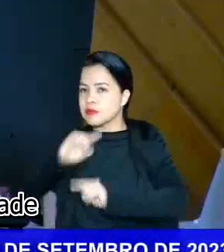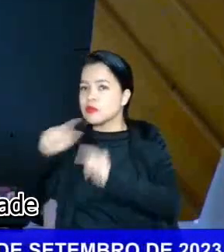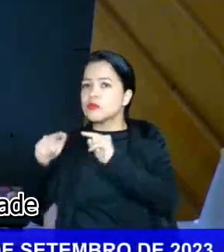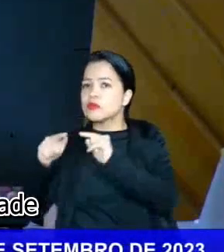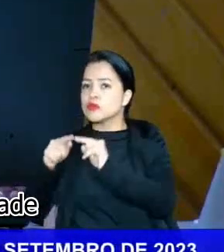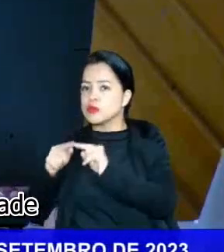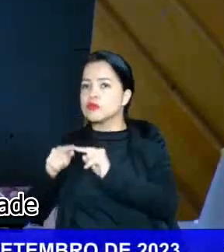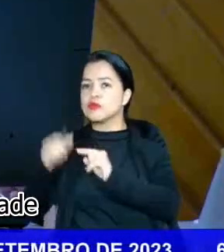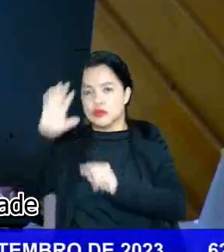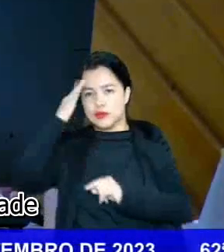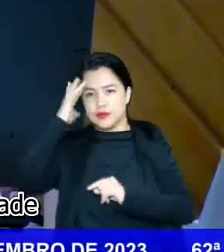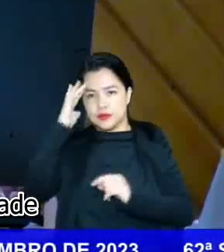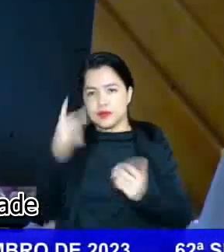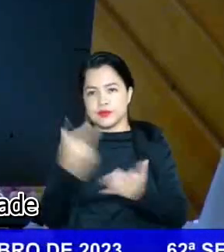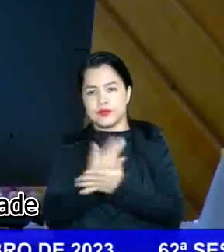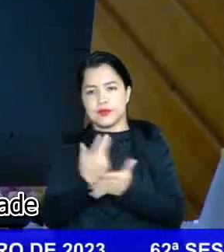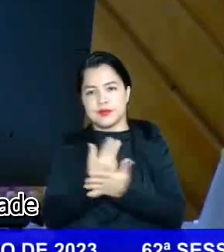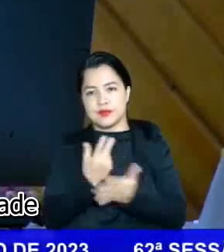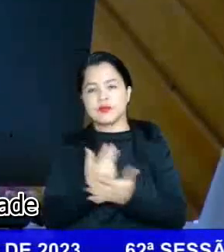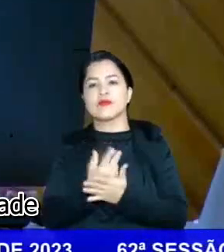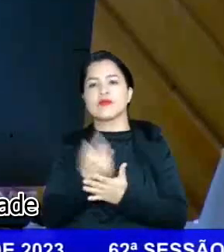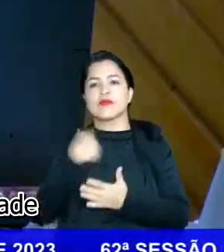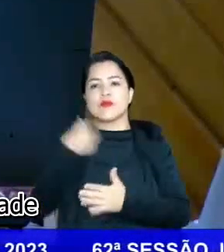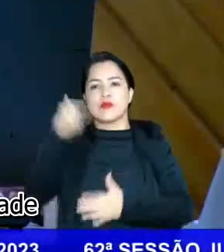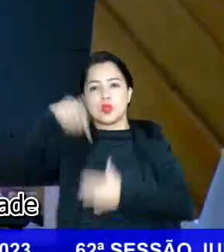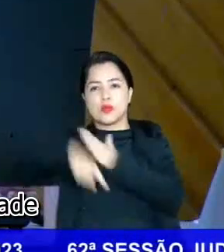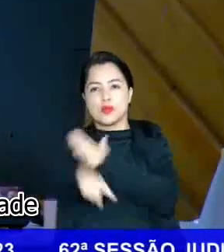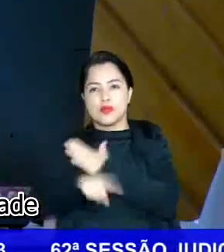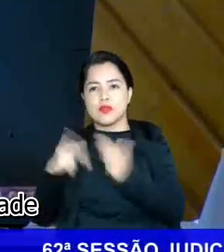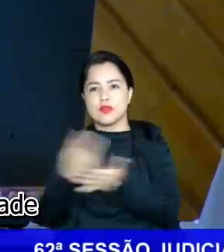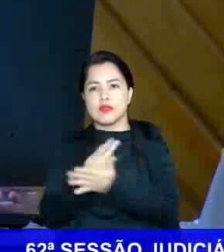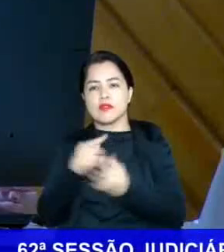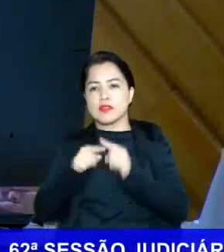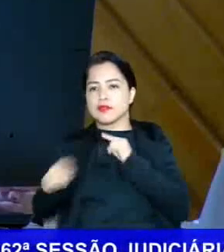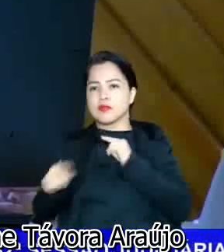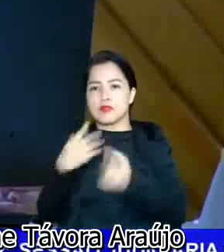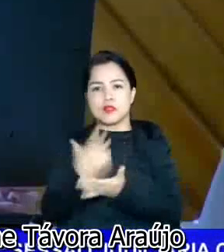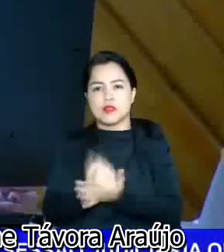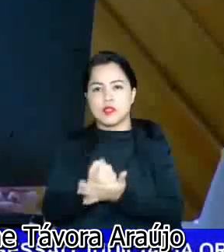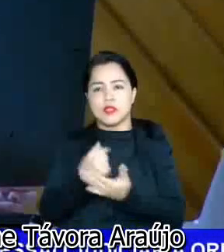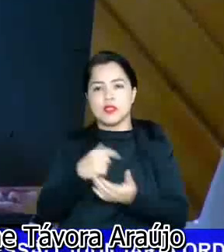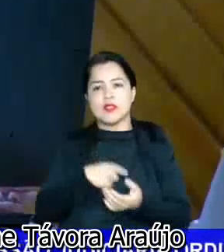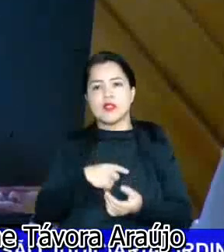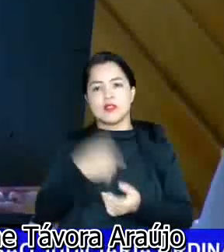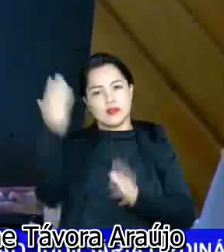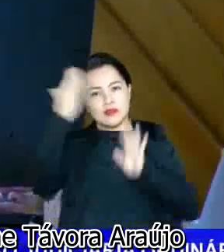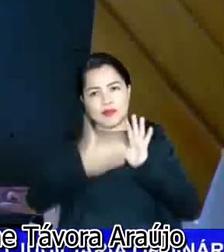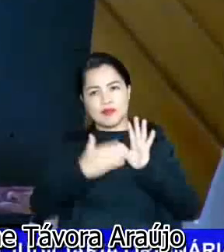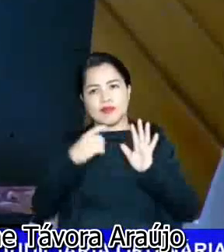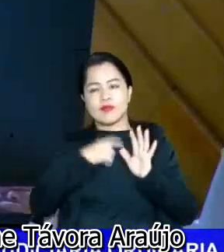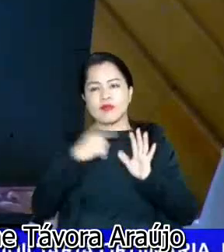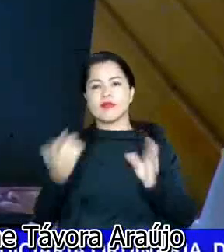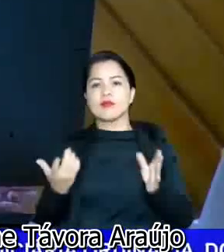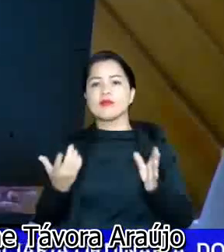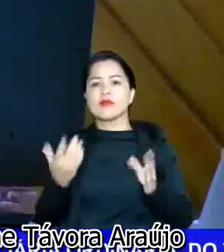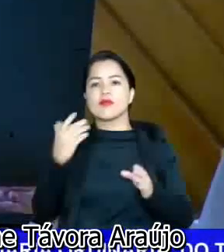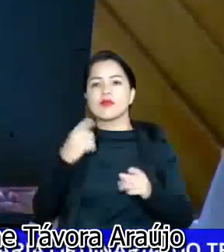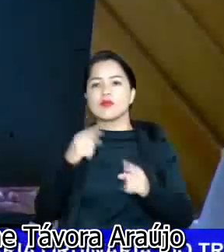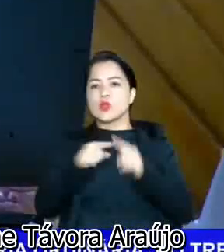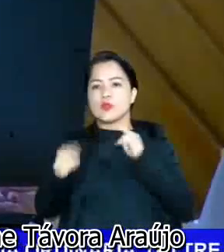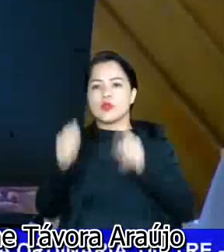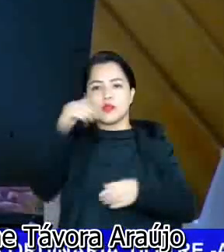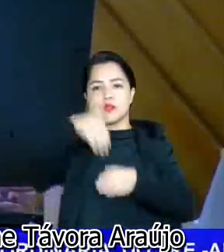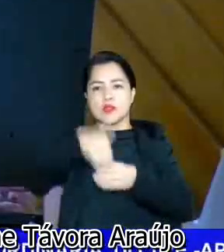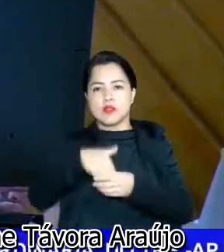entendo que a falha ela se reveste de gravidade suficiente para ensejar a desaprovação. Então, ante o exposto, voto pela desaprovação